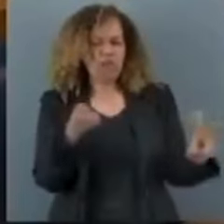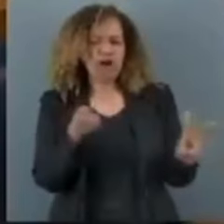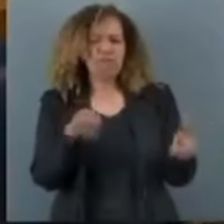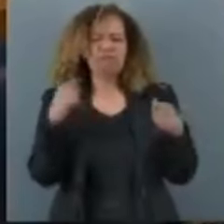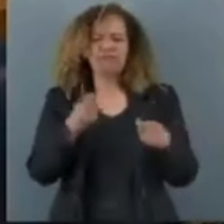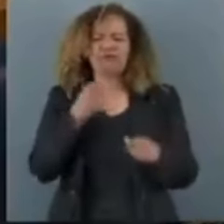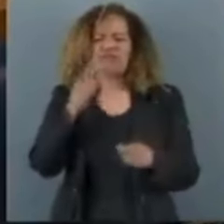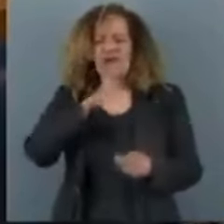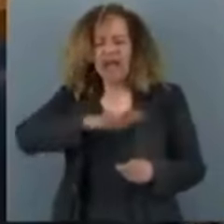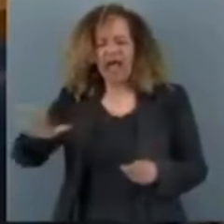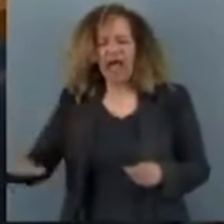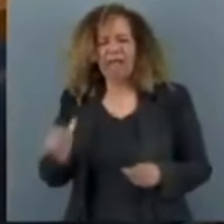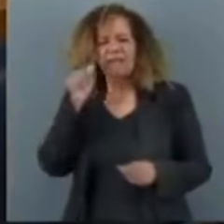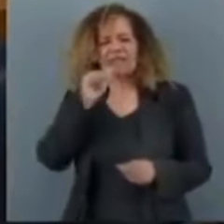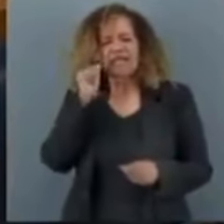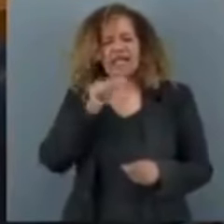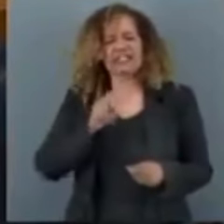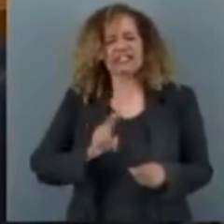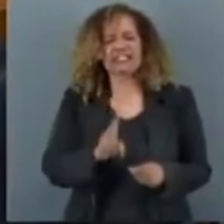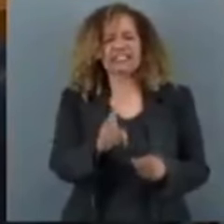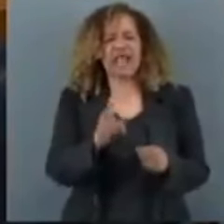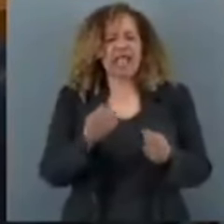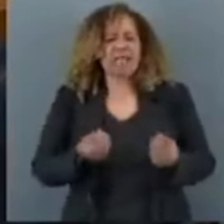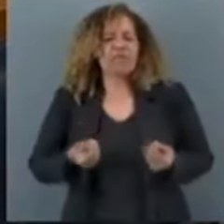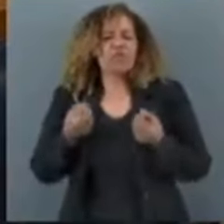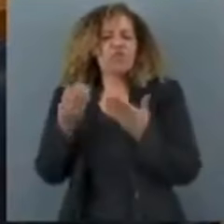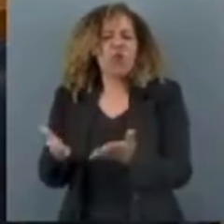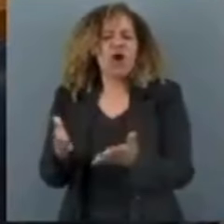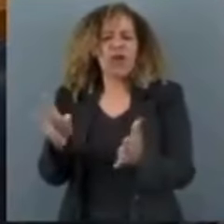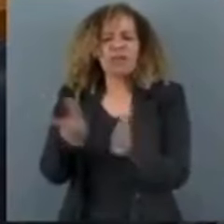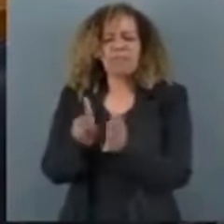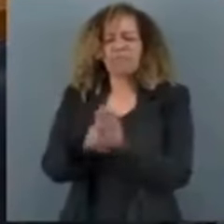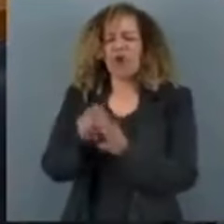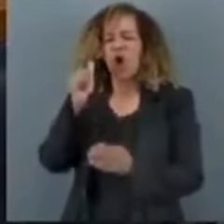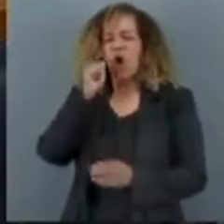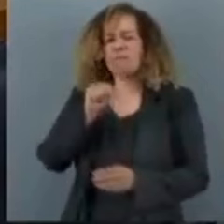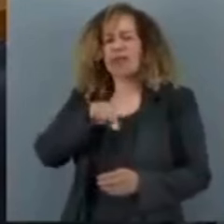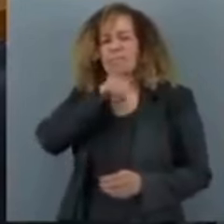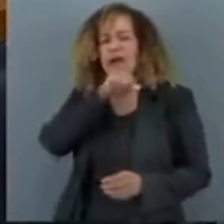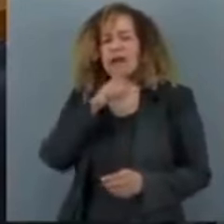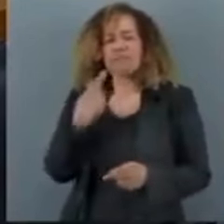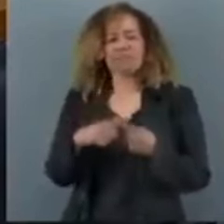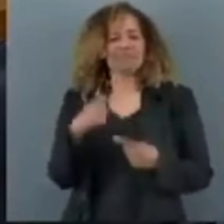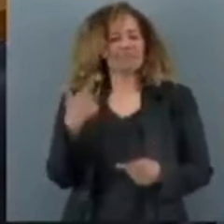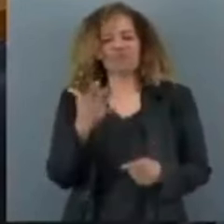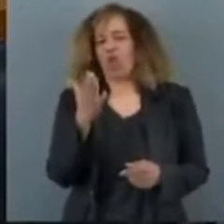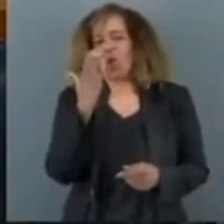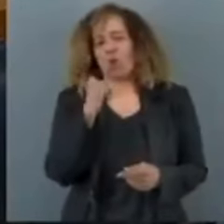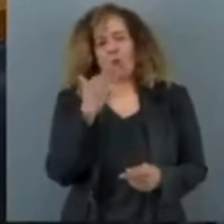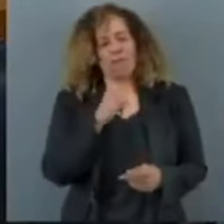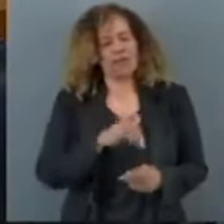das meninas ribeirinhas que são doadas também pelas próprias mães, porque elas não têm o que comer.